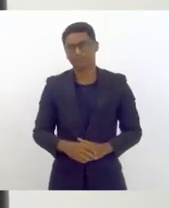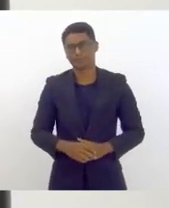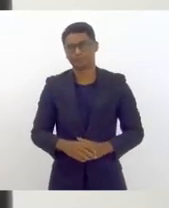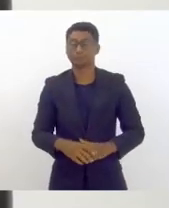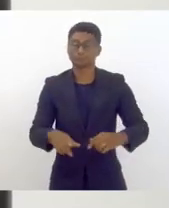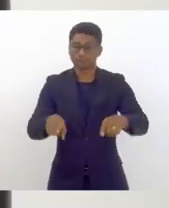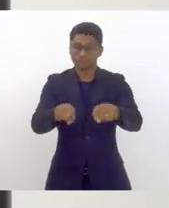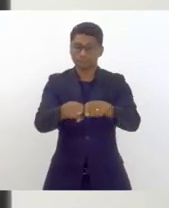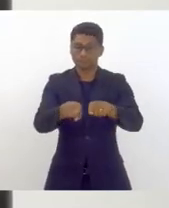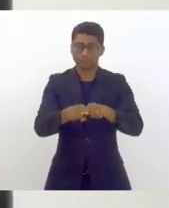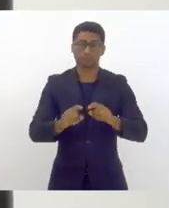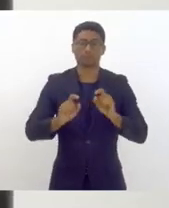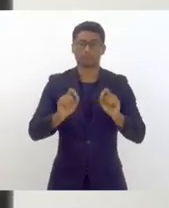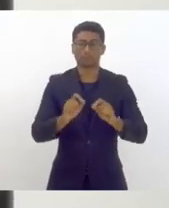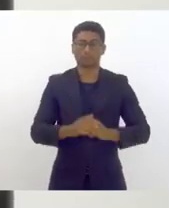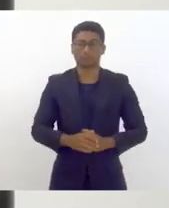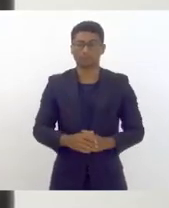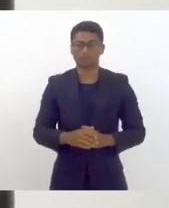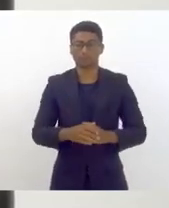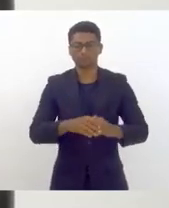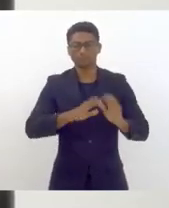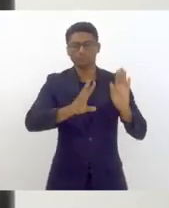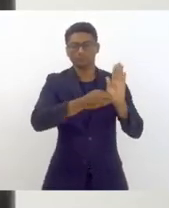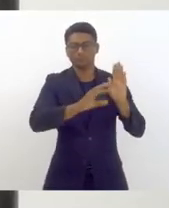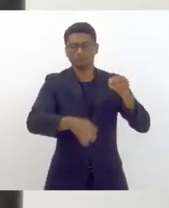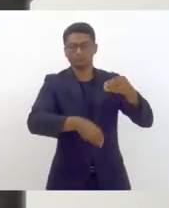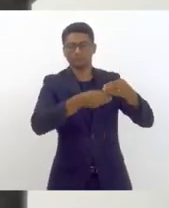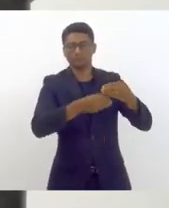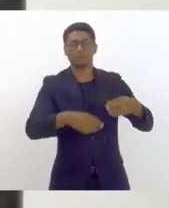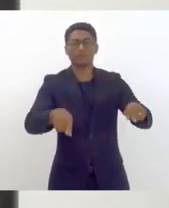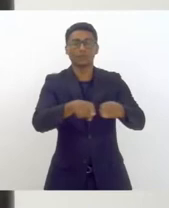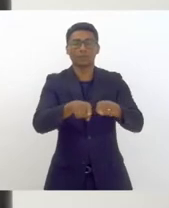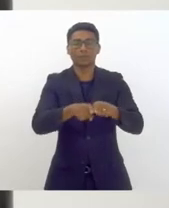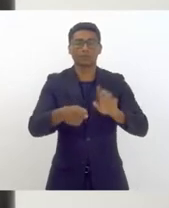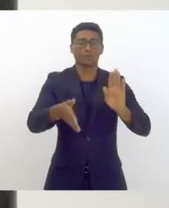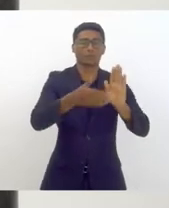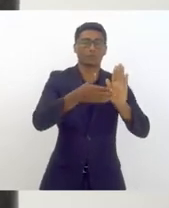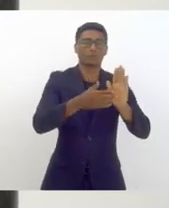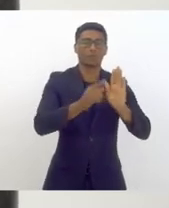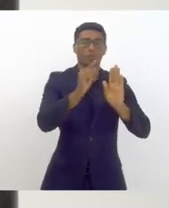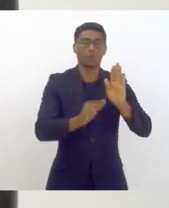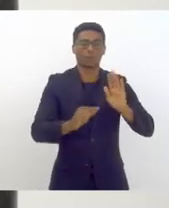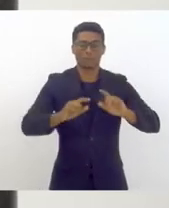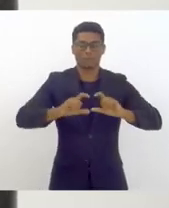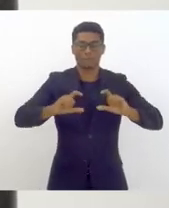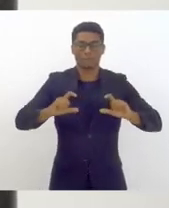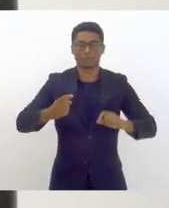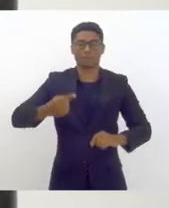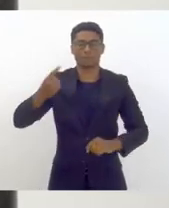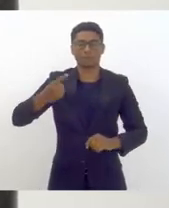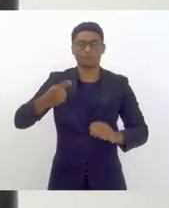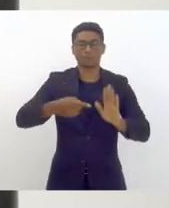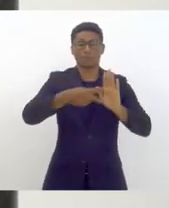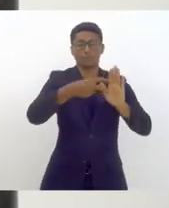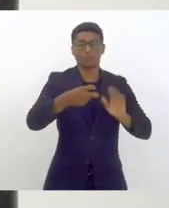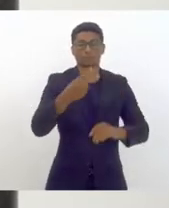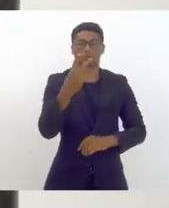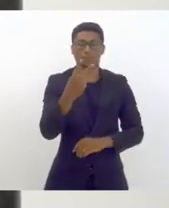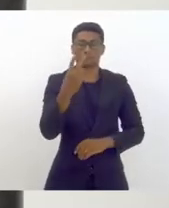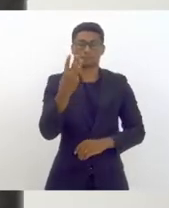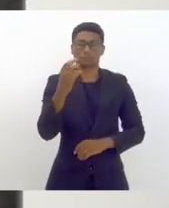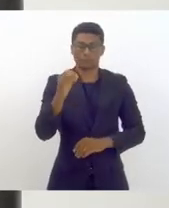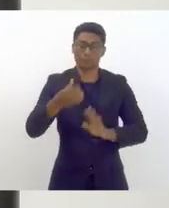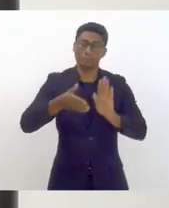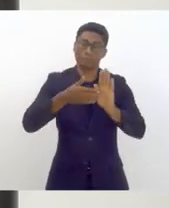além desse inciso aditivo, a gente também propôs um parágrafo único no artigo 230, né, que